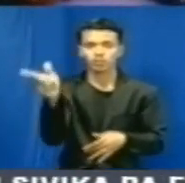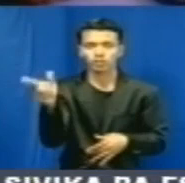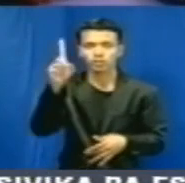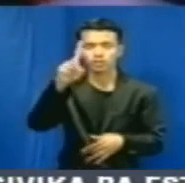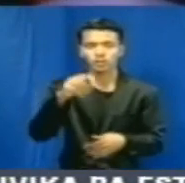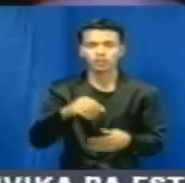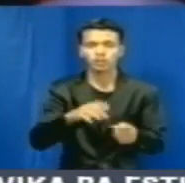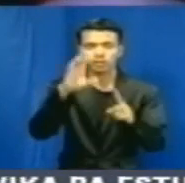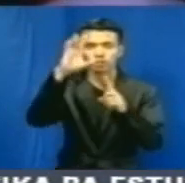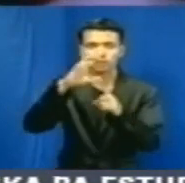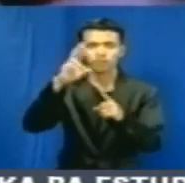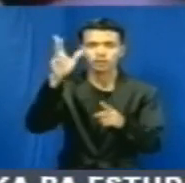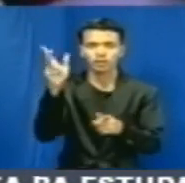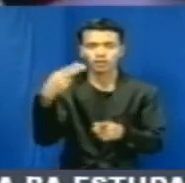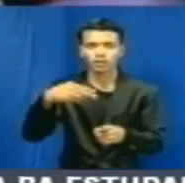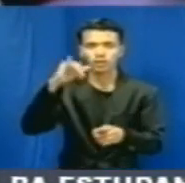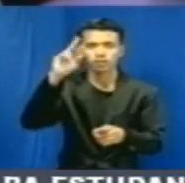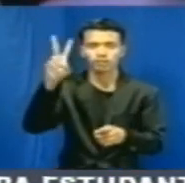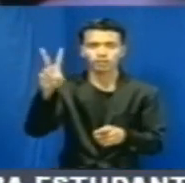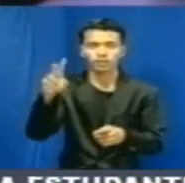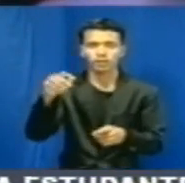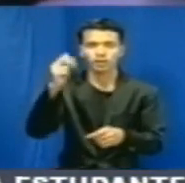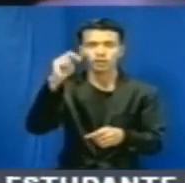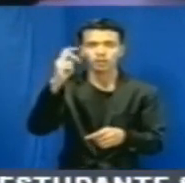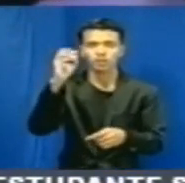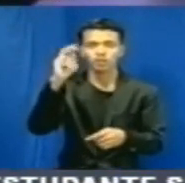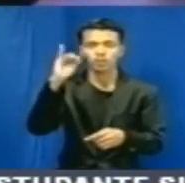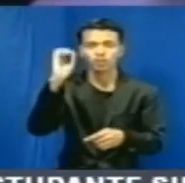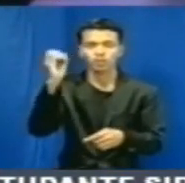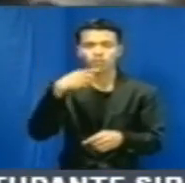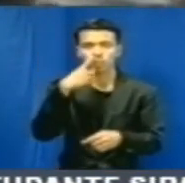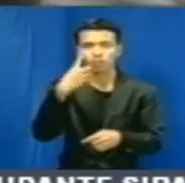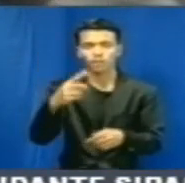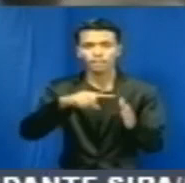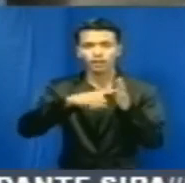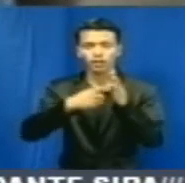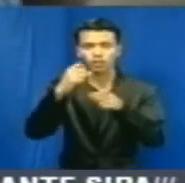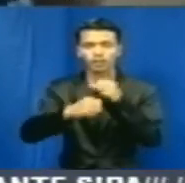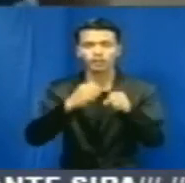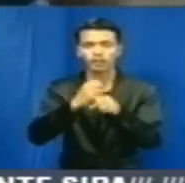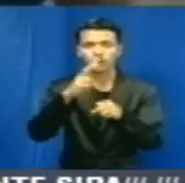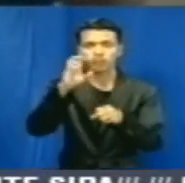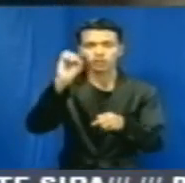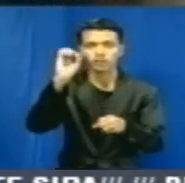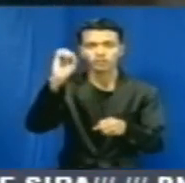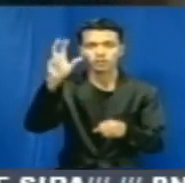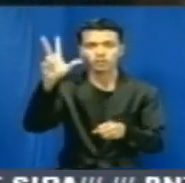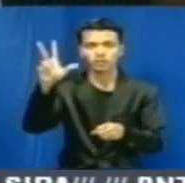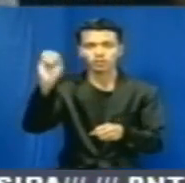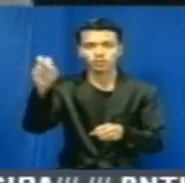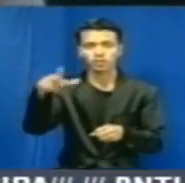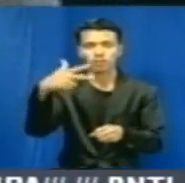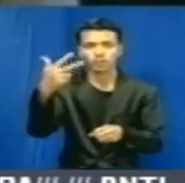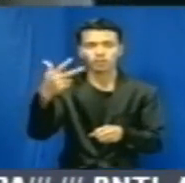Coordenador programa HIV sida município Wainaru Antonio Menezes relata, hahuhu sitinan rihung rua tolu to rihung rua